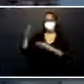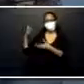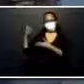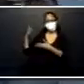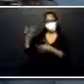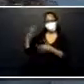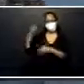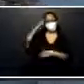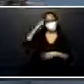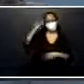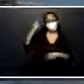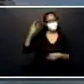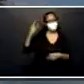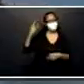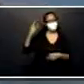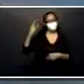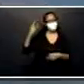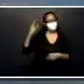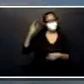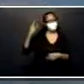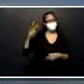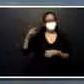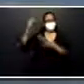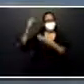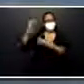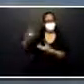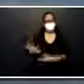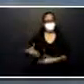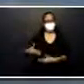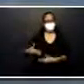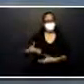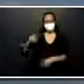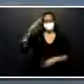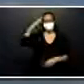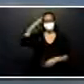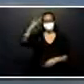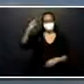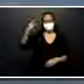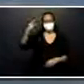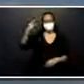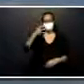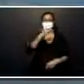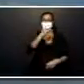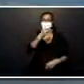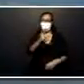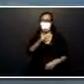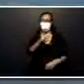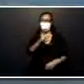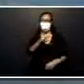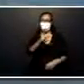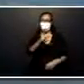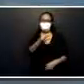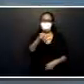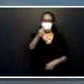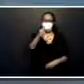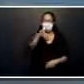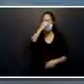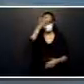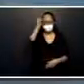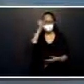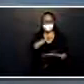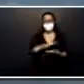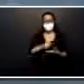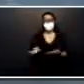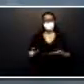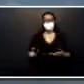justificam, né? Que comprovam o pensamento, a opinião do autor. E